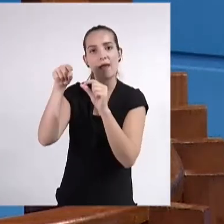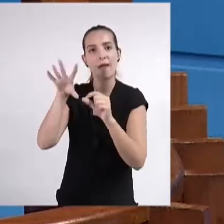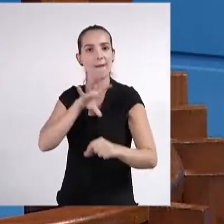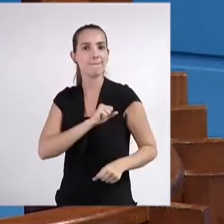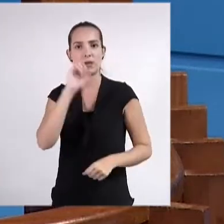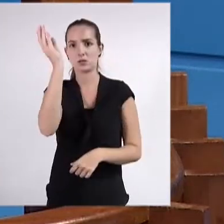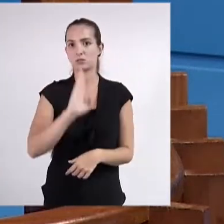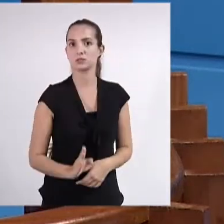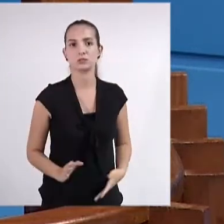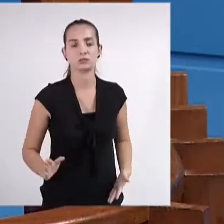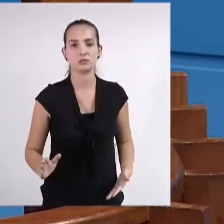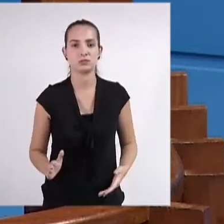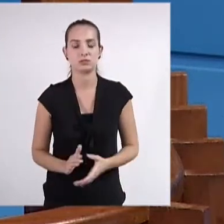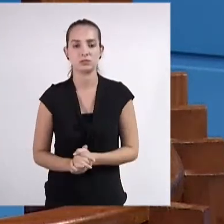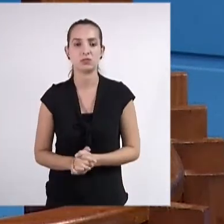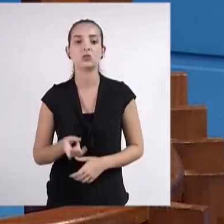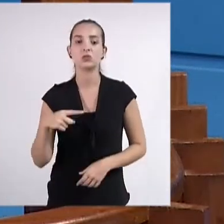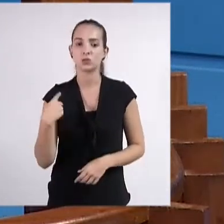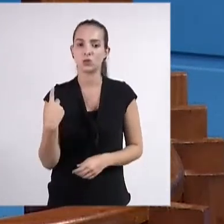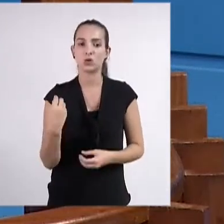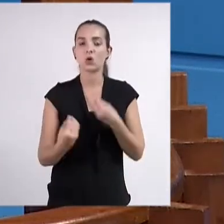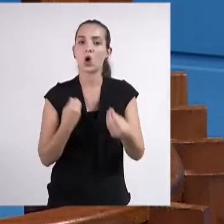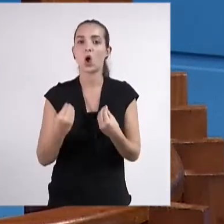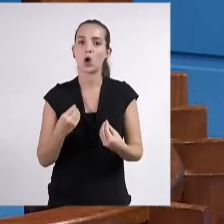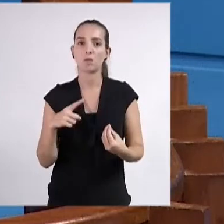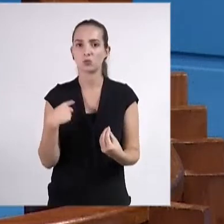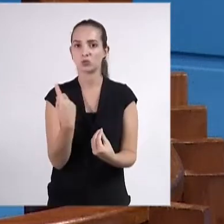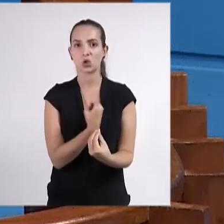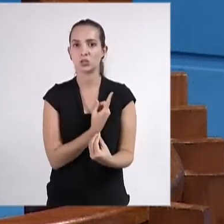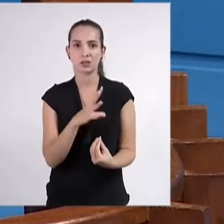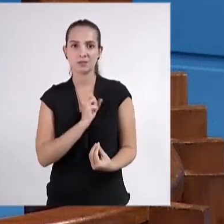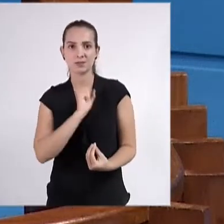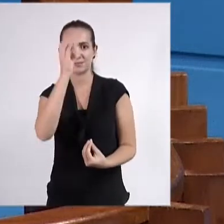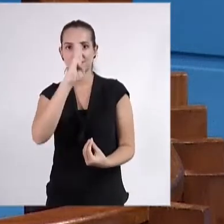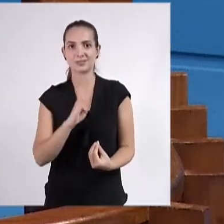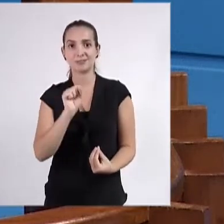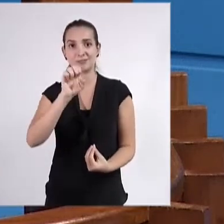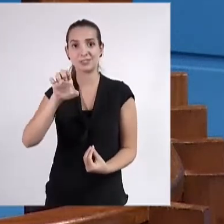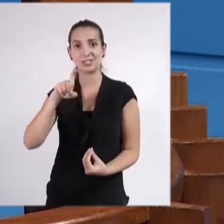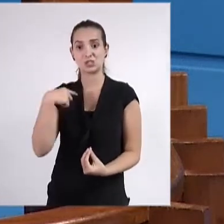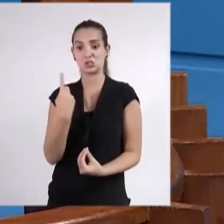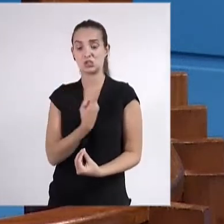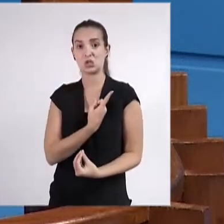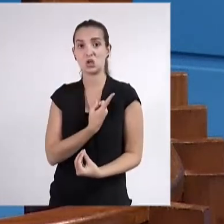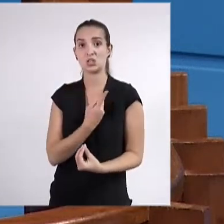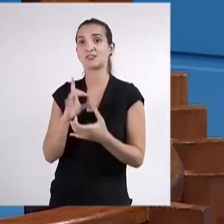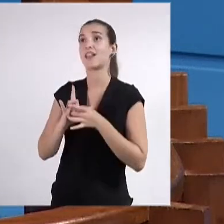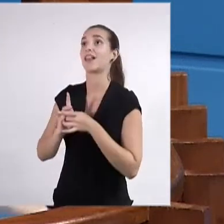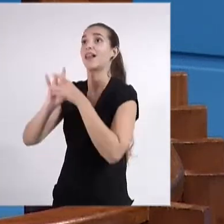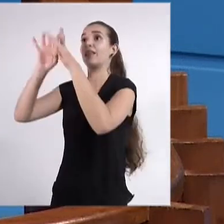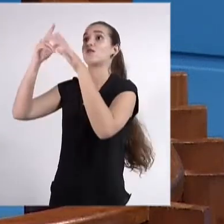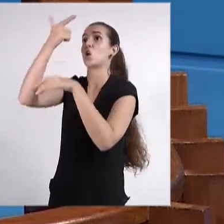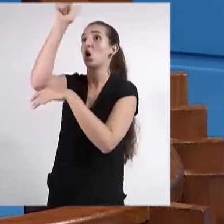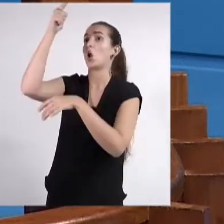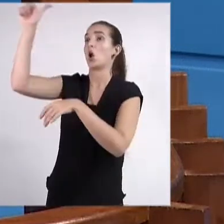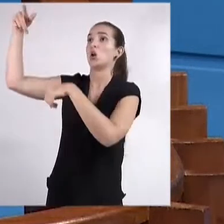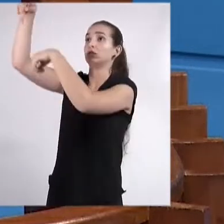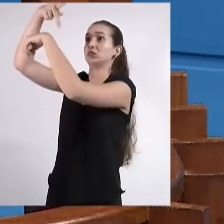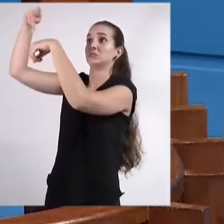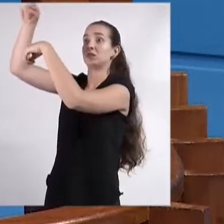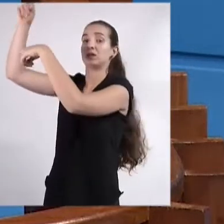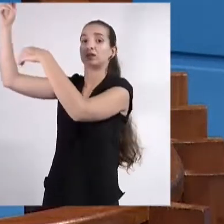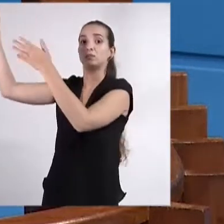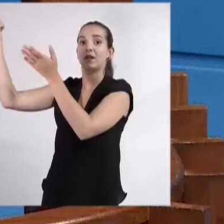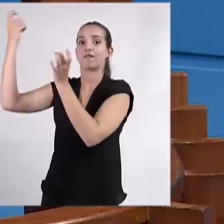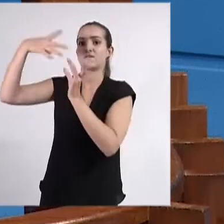patriotismo. Aonde vai parar o nosso patriotismo? Em alguns países árabes, o subsídio do